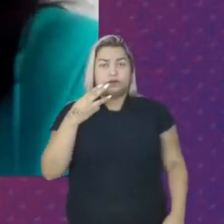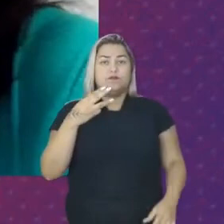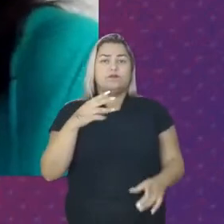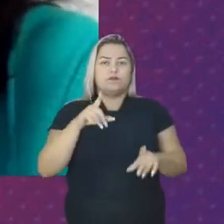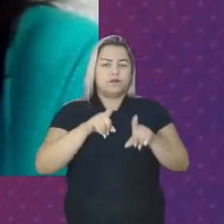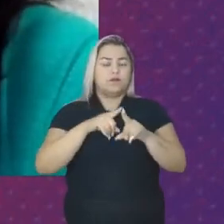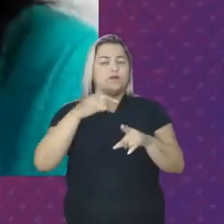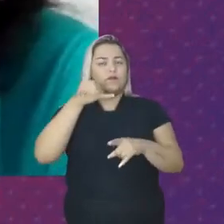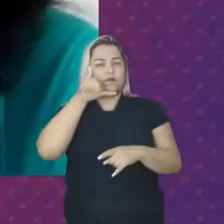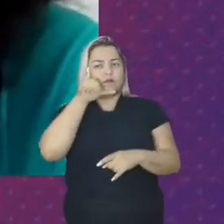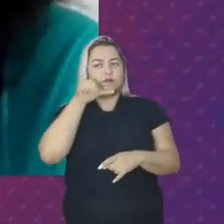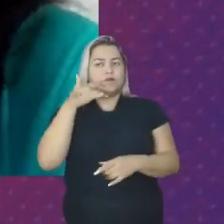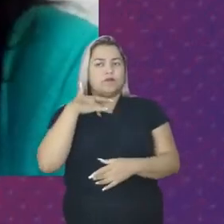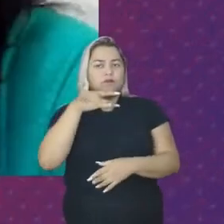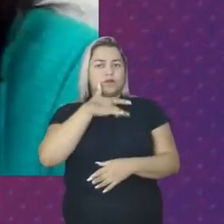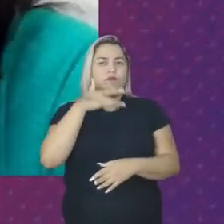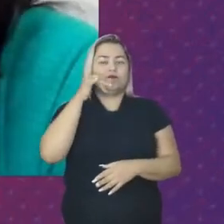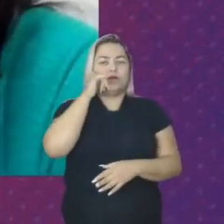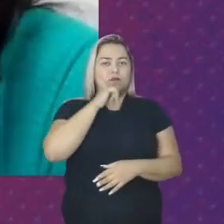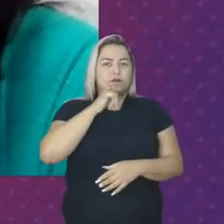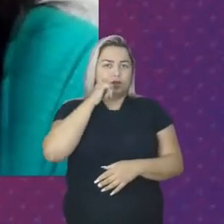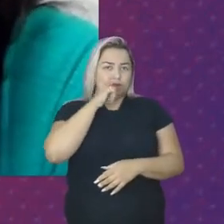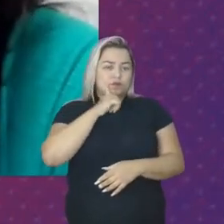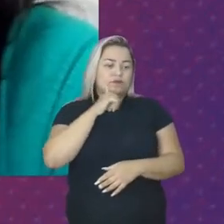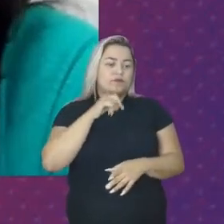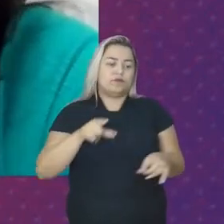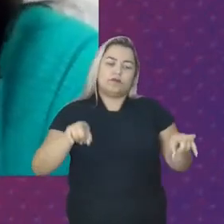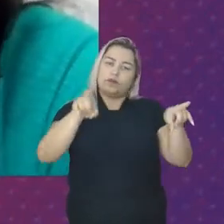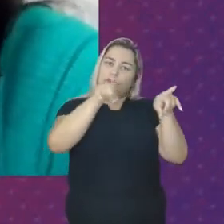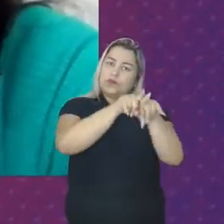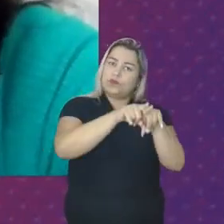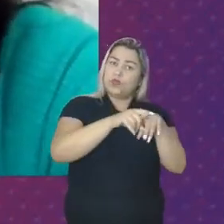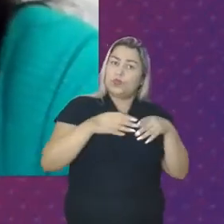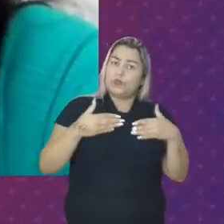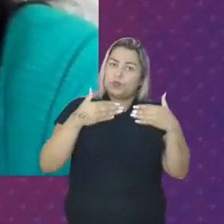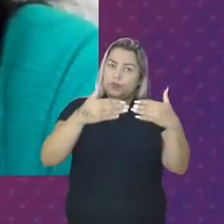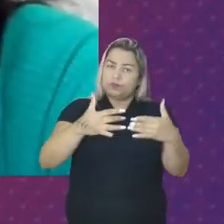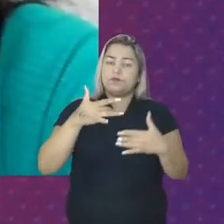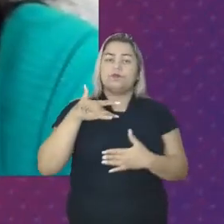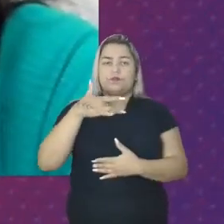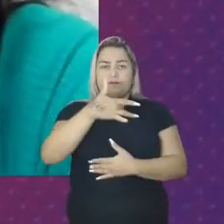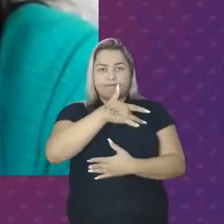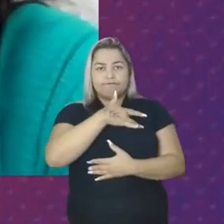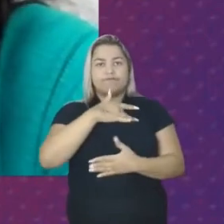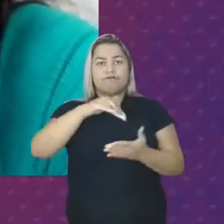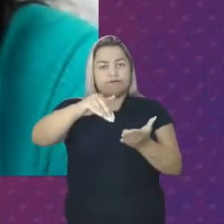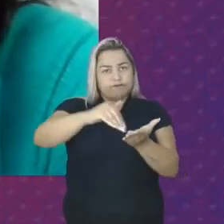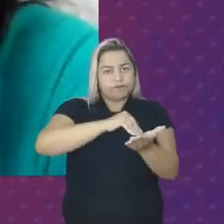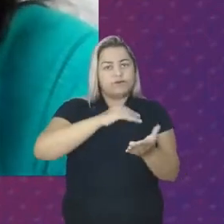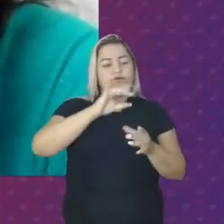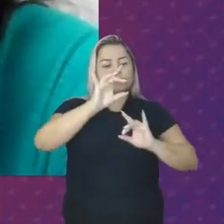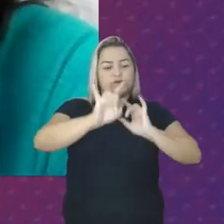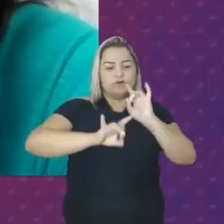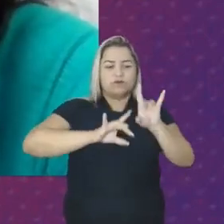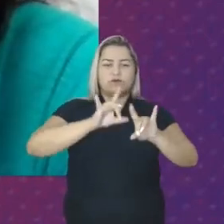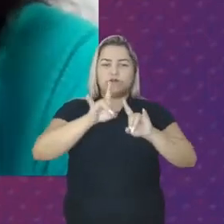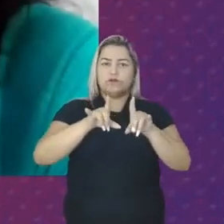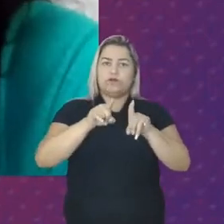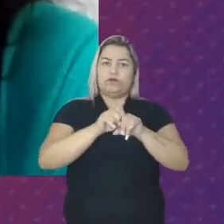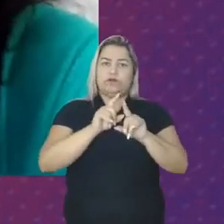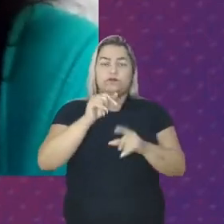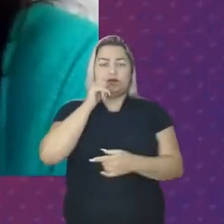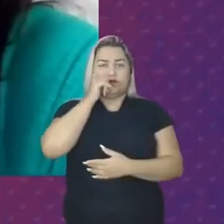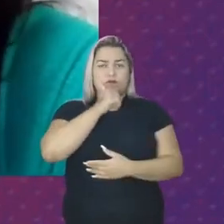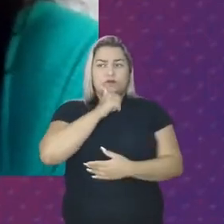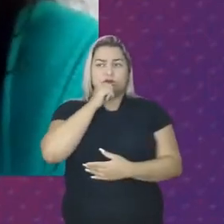Saúde da Mulher, né, que era um projeto que contava com a parceria entre o Ministério da Saúde e a Secretaria Especial de Política para as Mulheres,